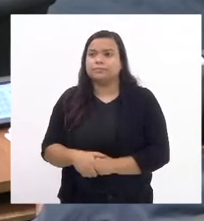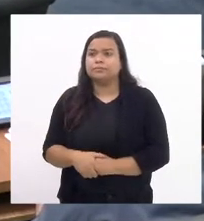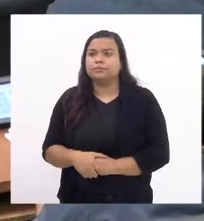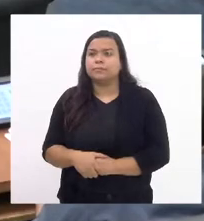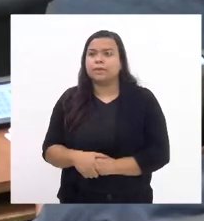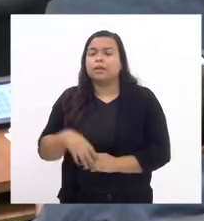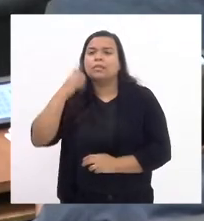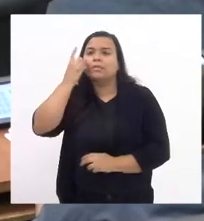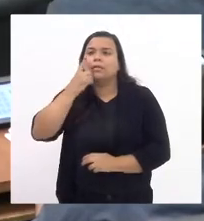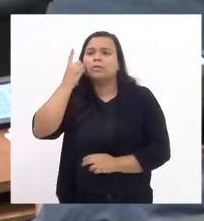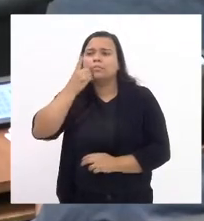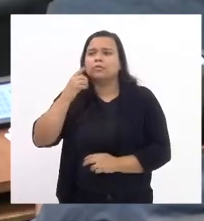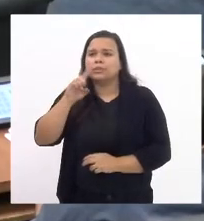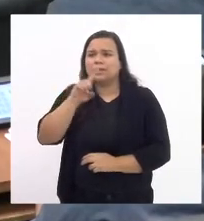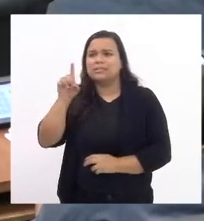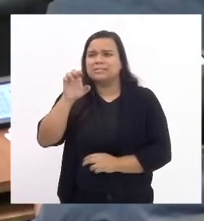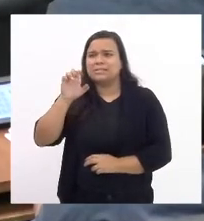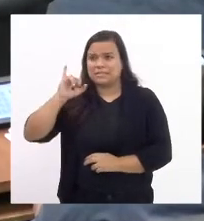Deputada Zeidan.